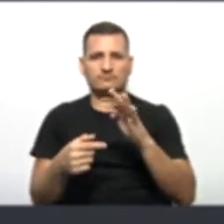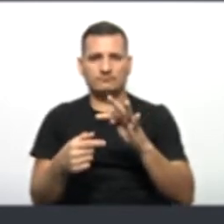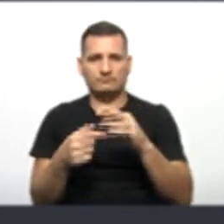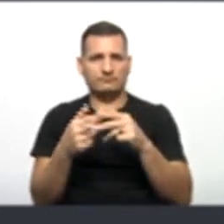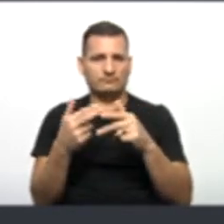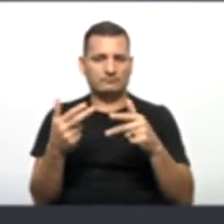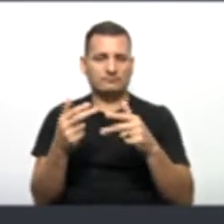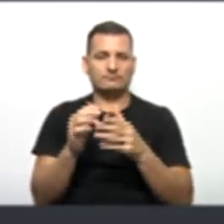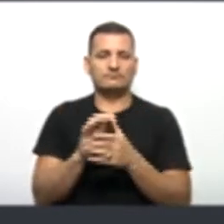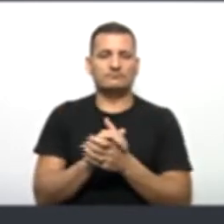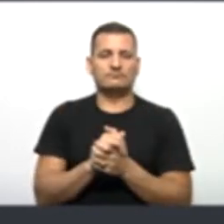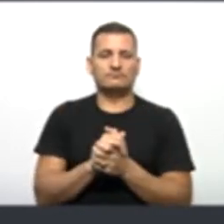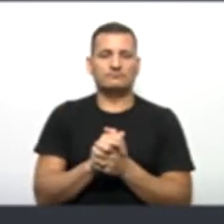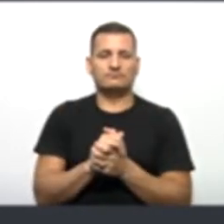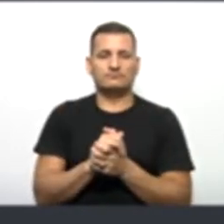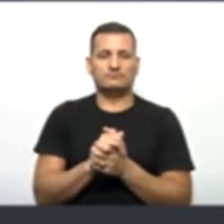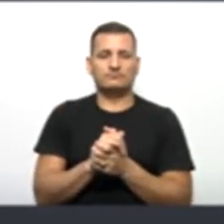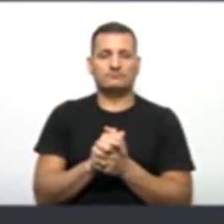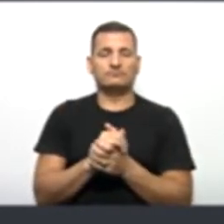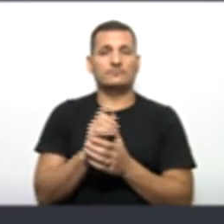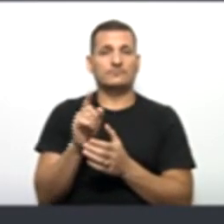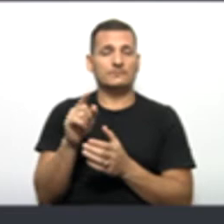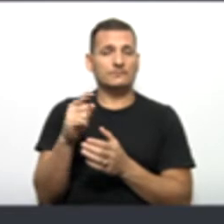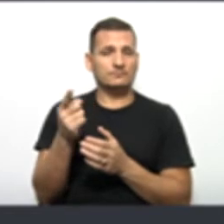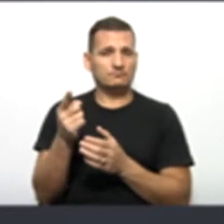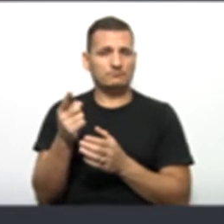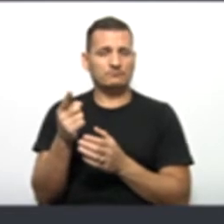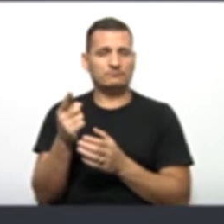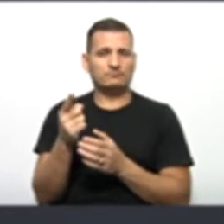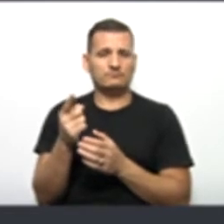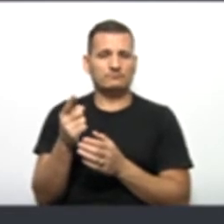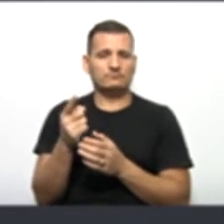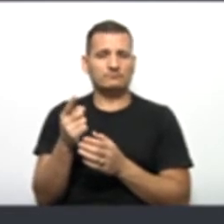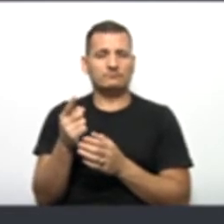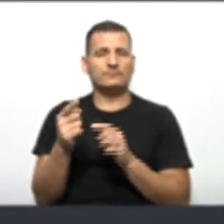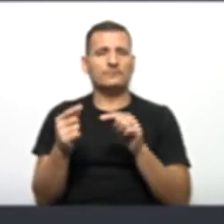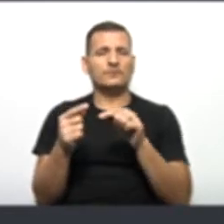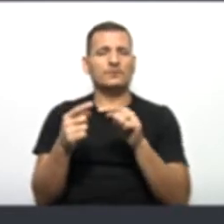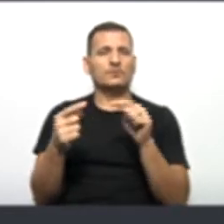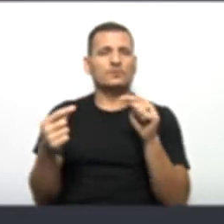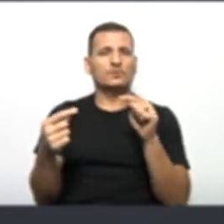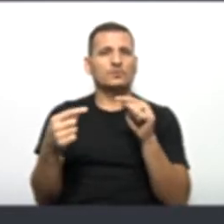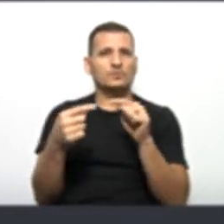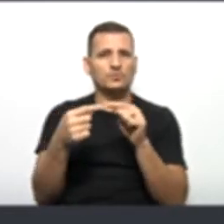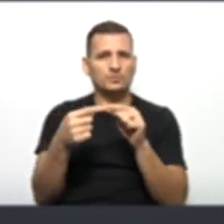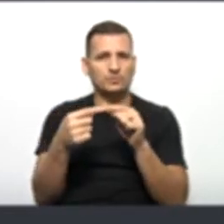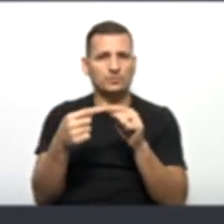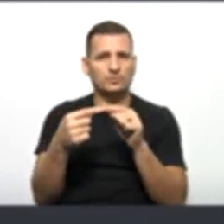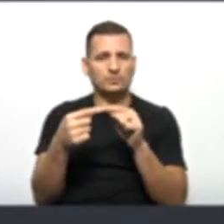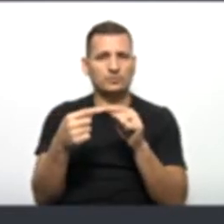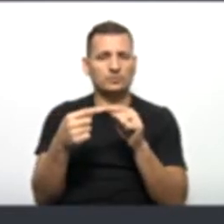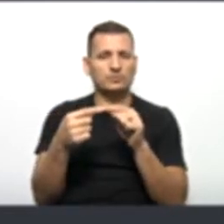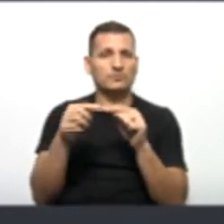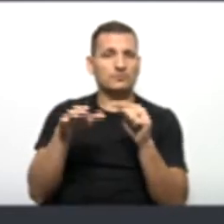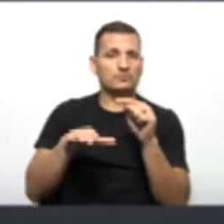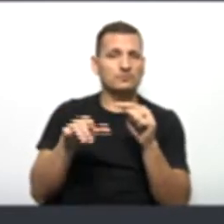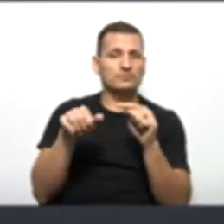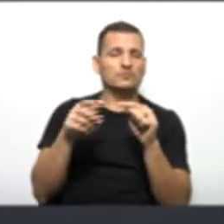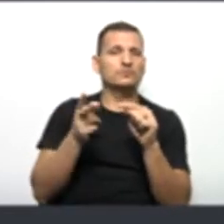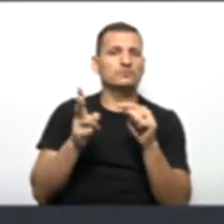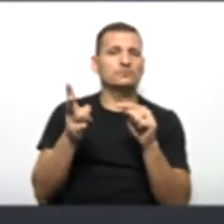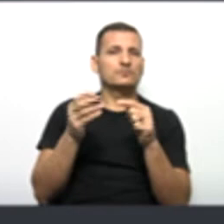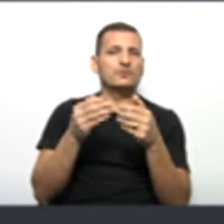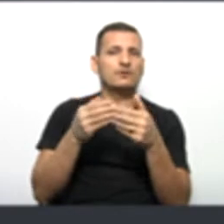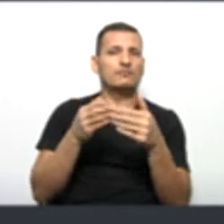e depois você salva mas essa conexão ela não feche sozinha então ela continua aberta ou